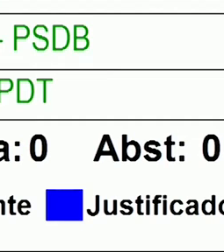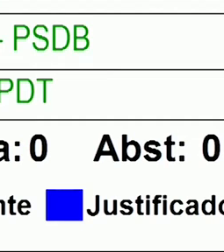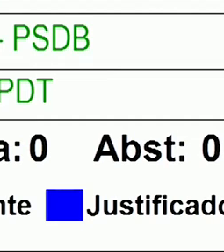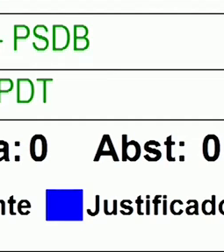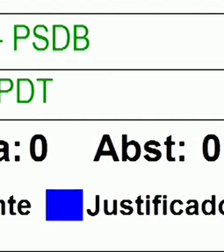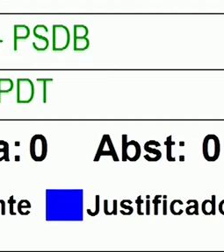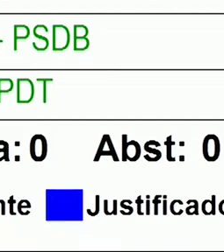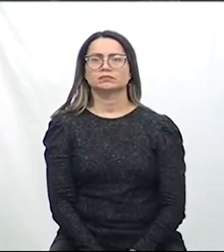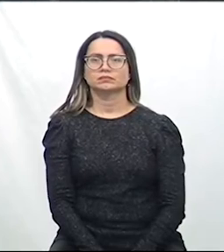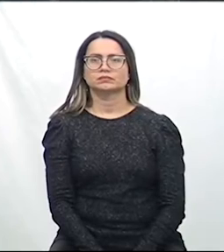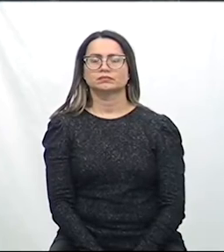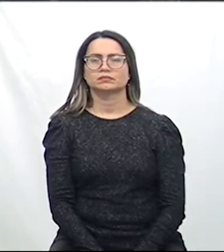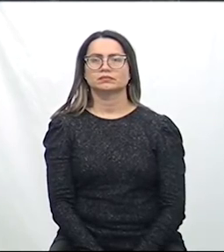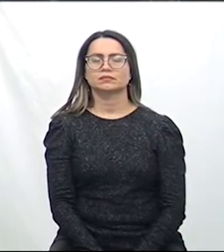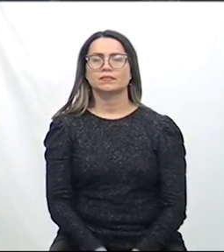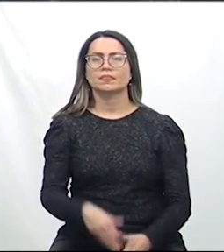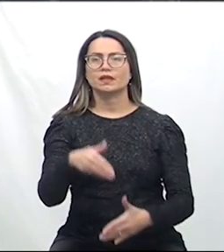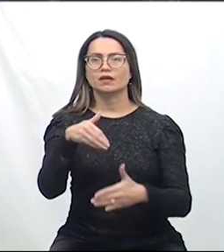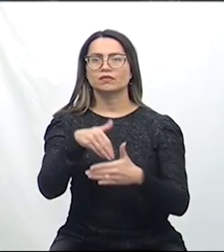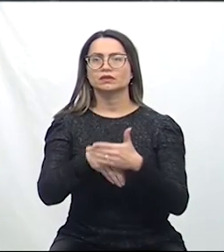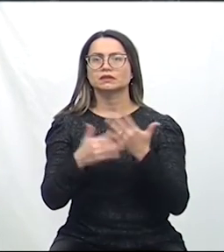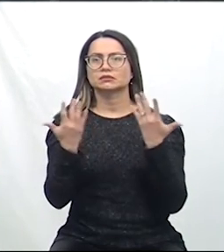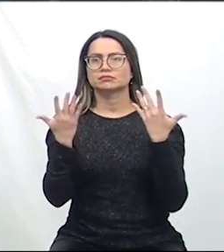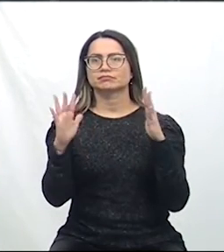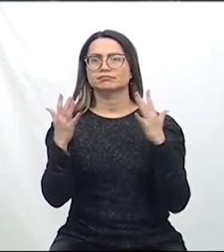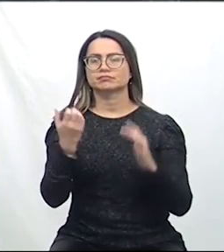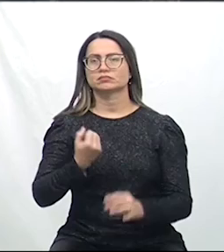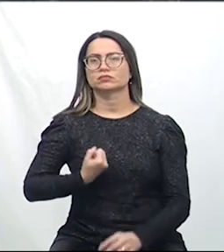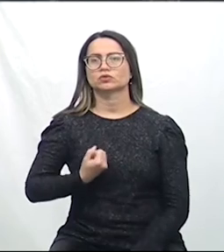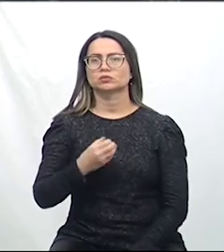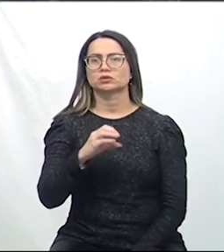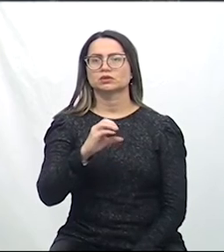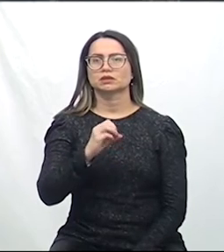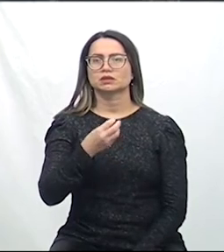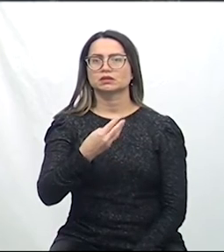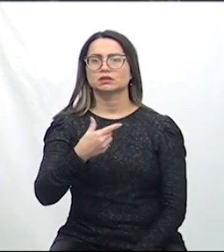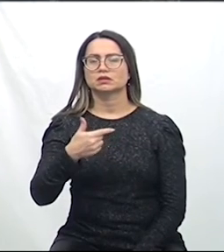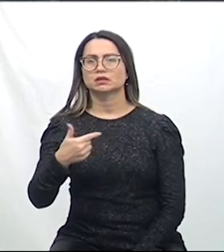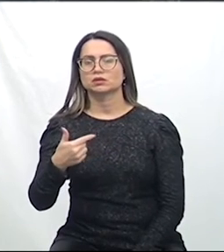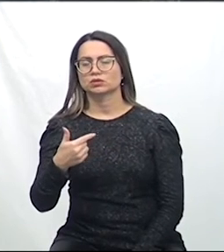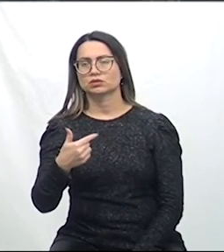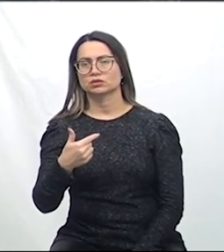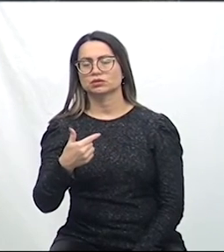É a única discussão é a votação, a moção de aplauso número